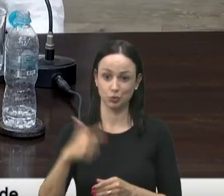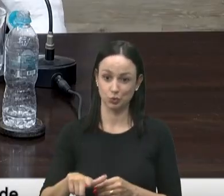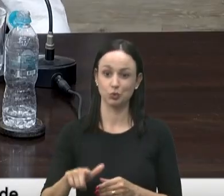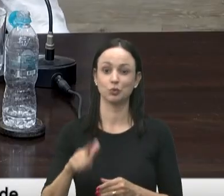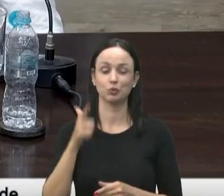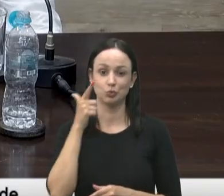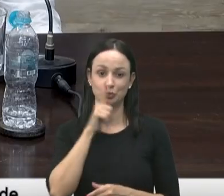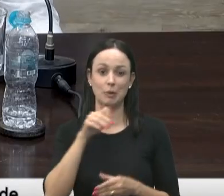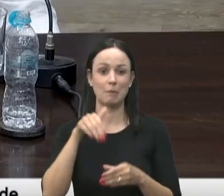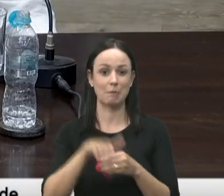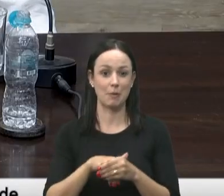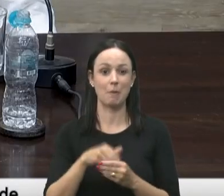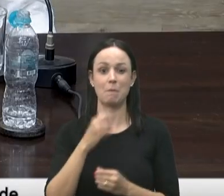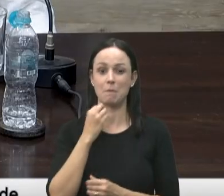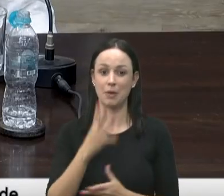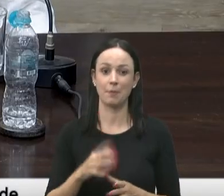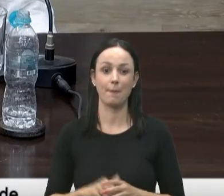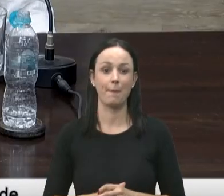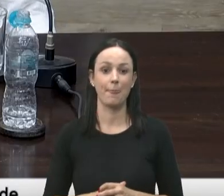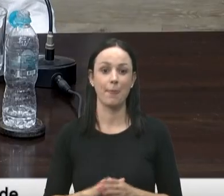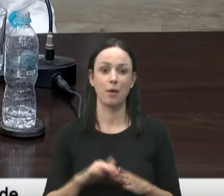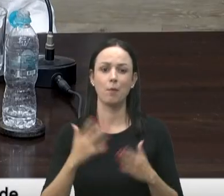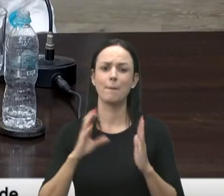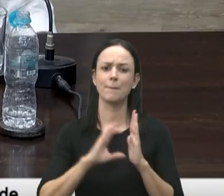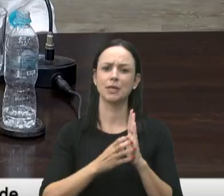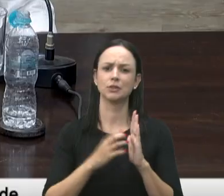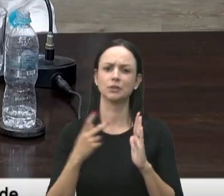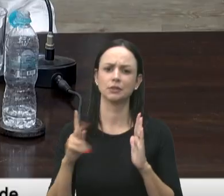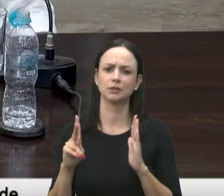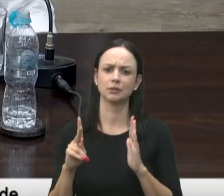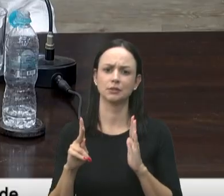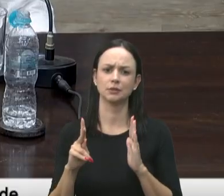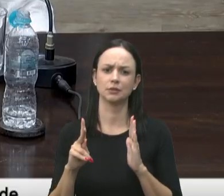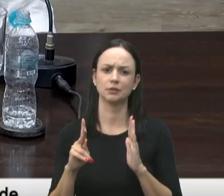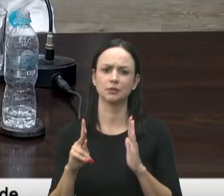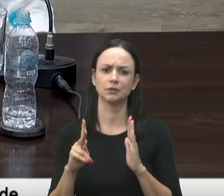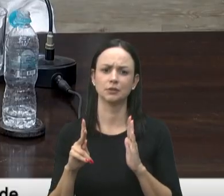bem reeleita. Qual é o partido da Ivana?